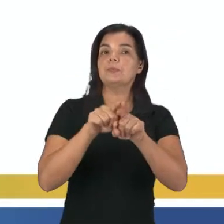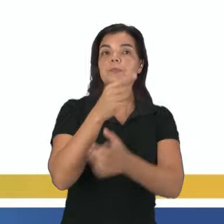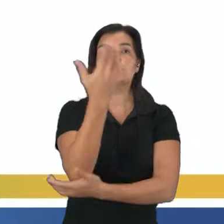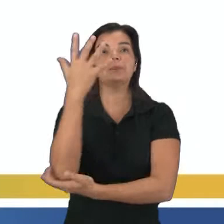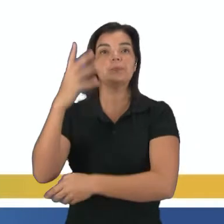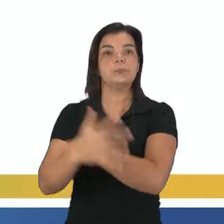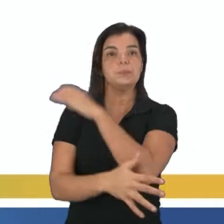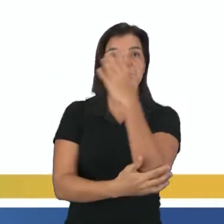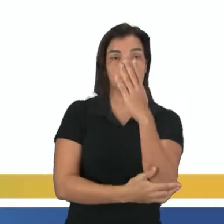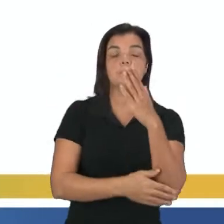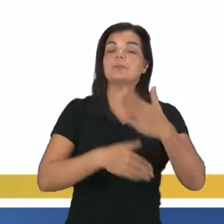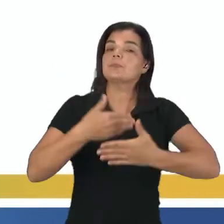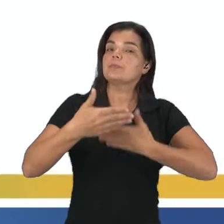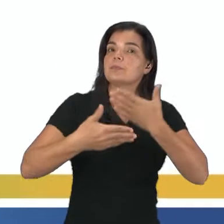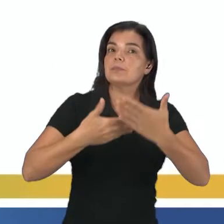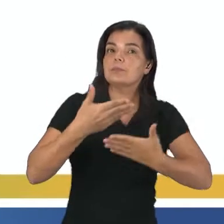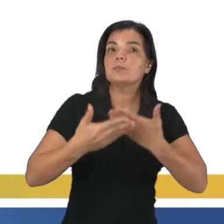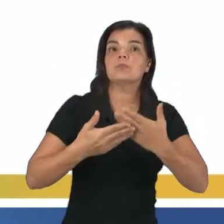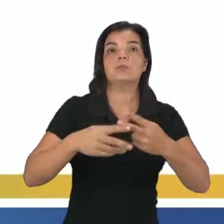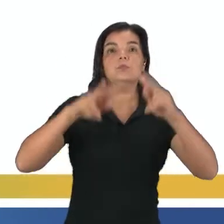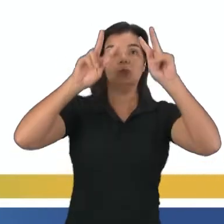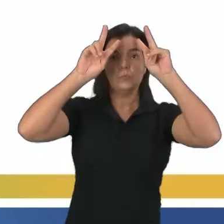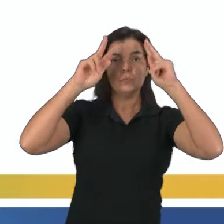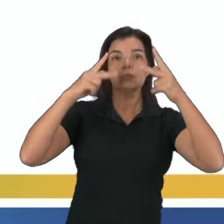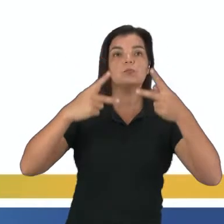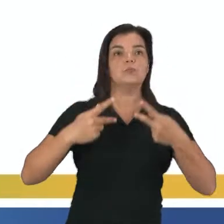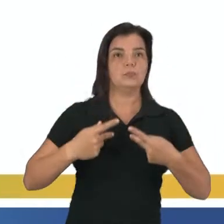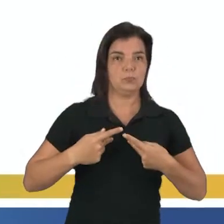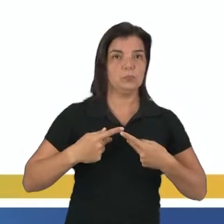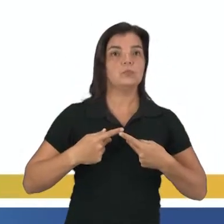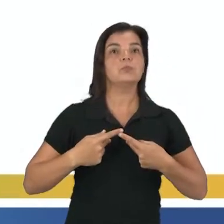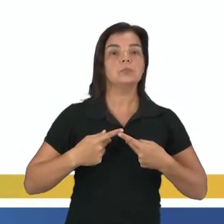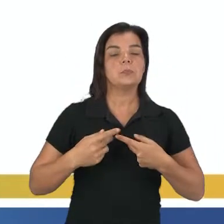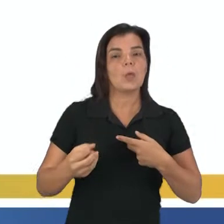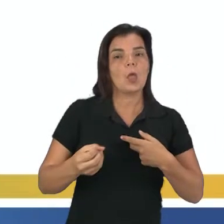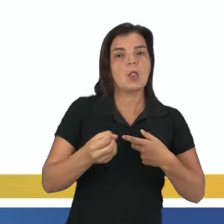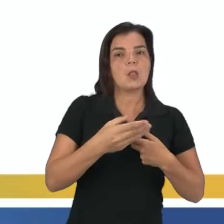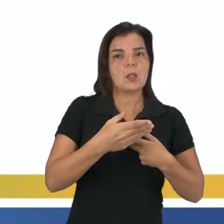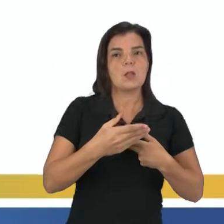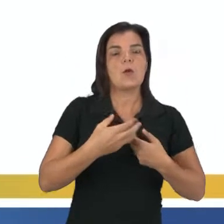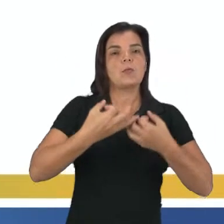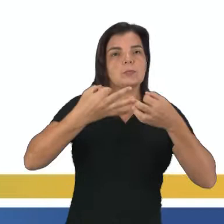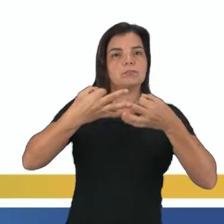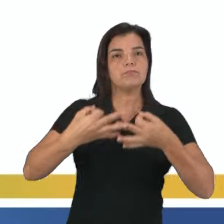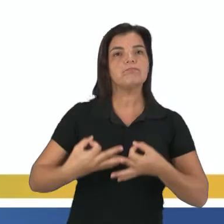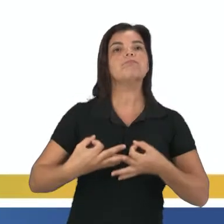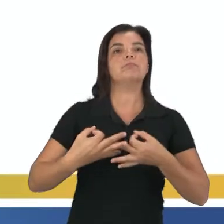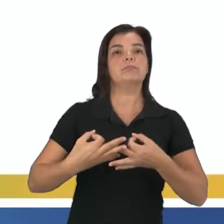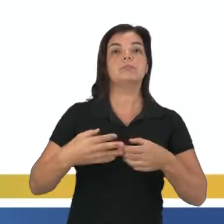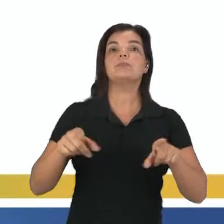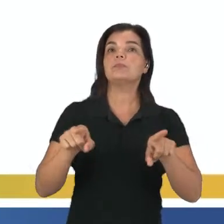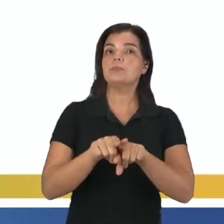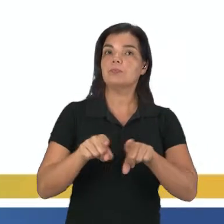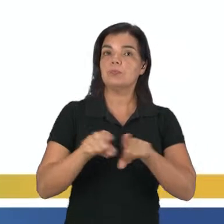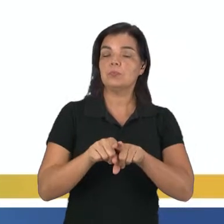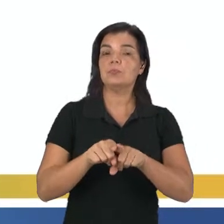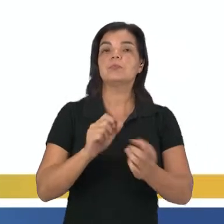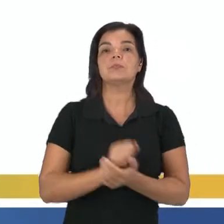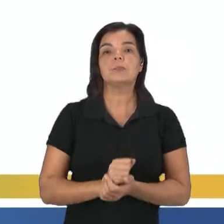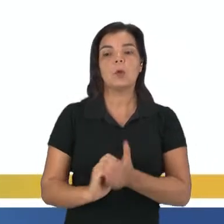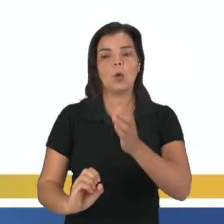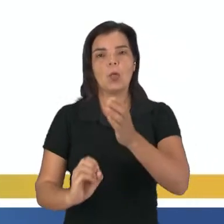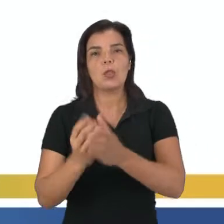natureza. Nesse processo, o ser humano foi revestido de uma nova dignidade e colocado no centro